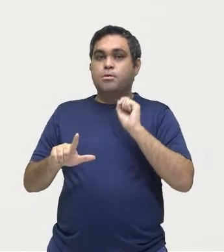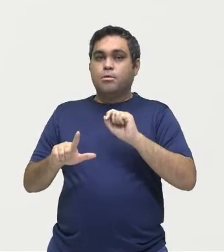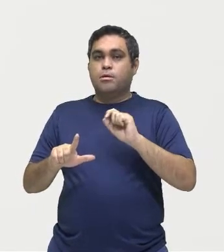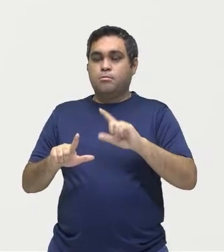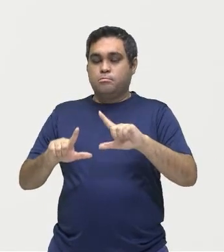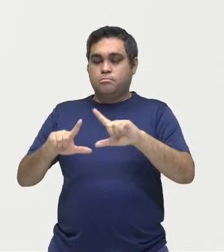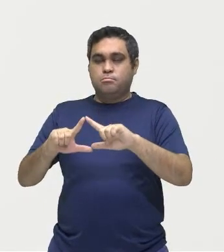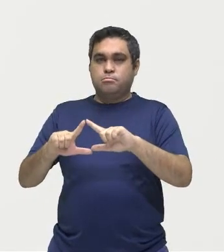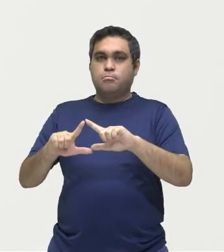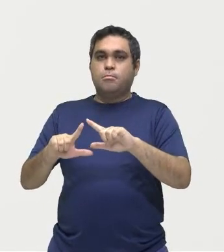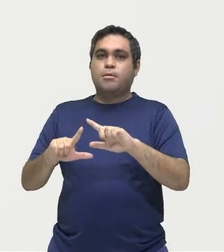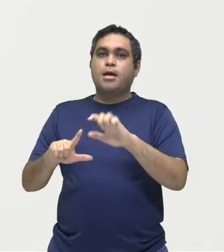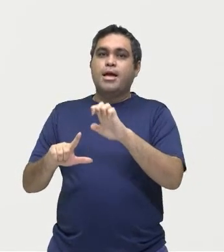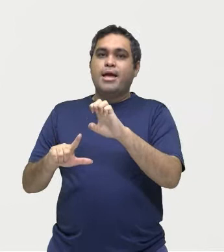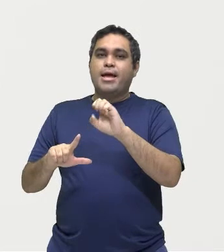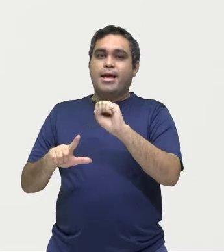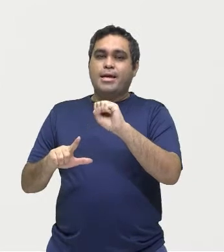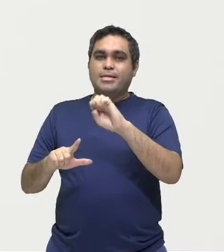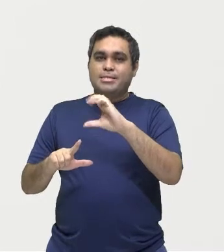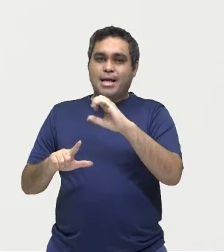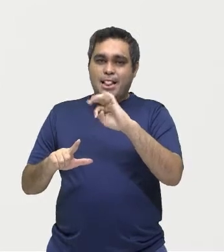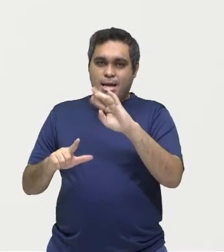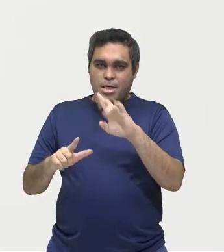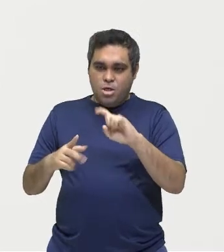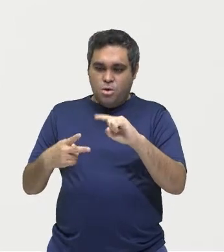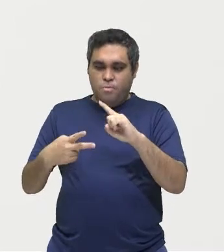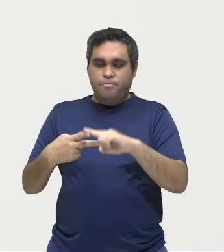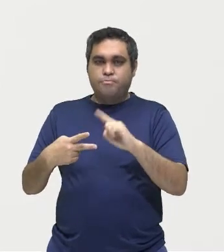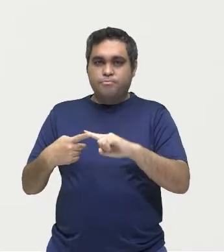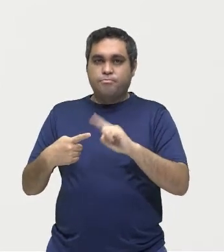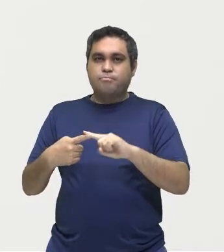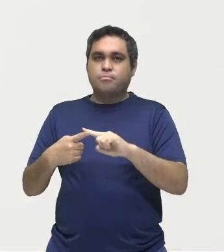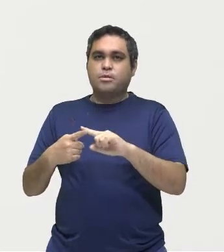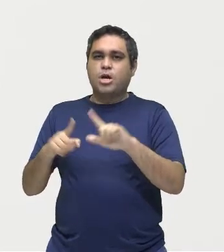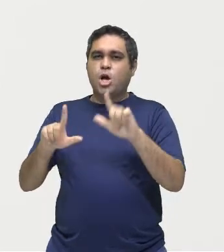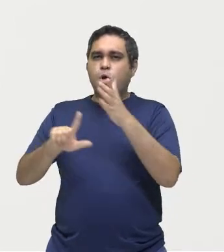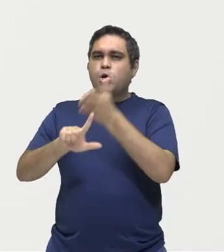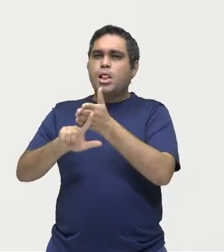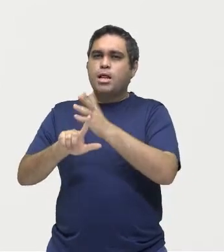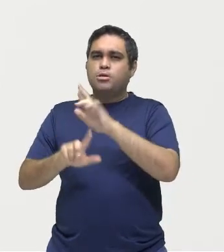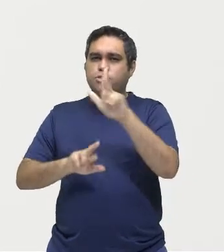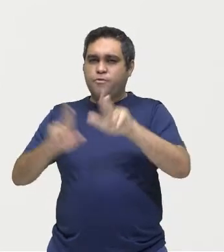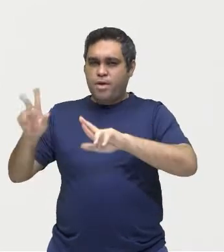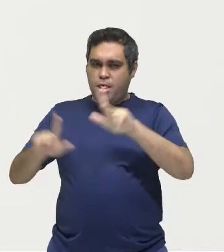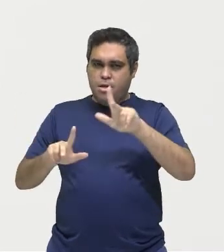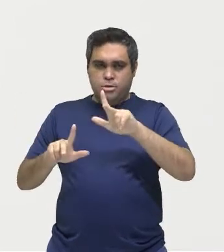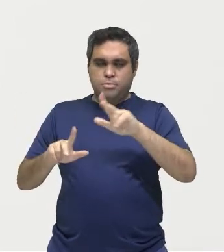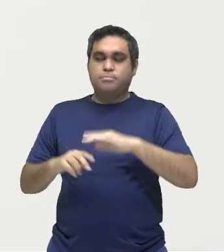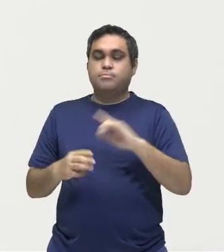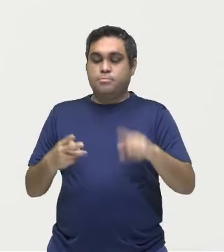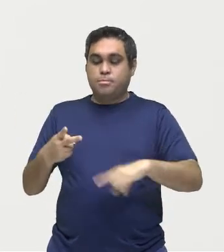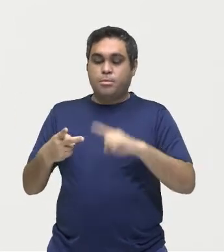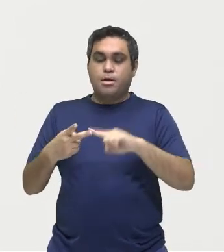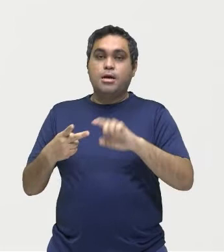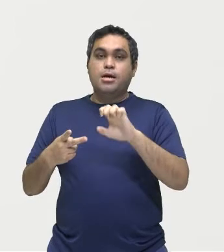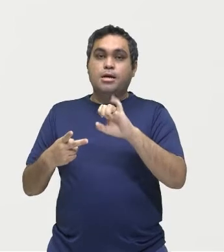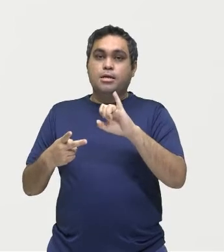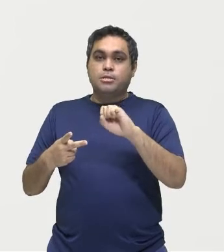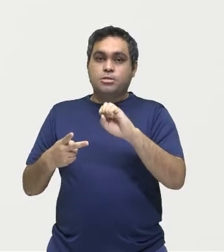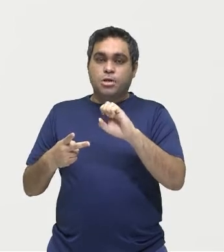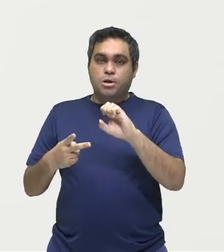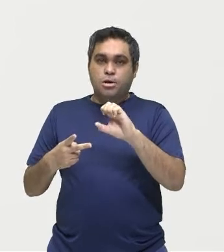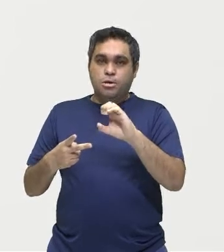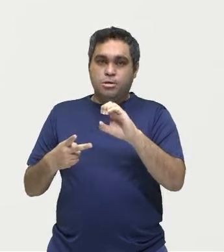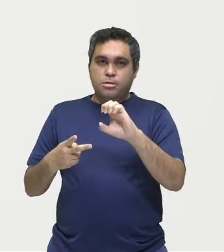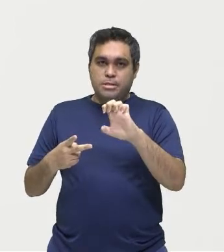todos os seus lados distintos entre si, diferentes, o isósceles, que possui dois lados iguais, e o equilátero,